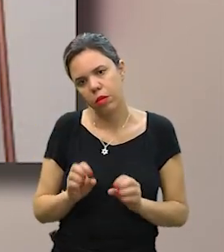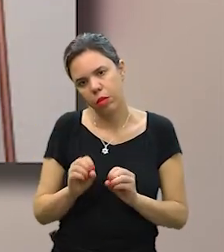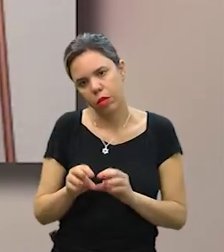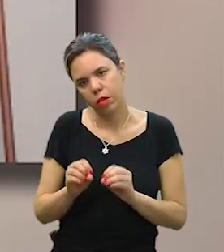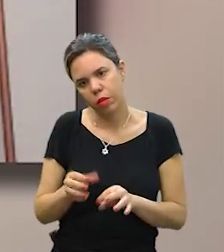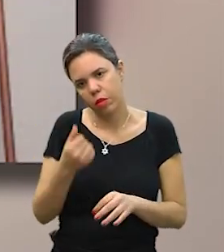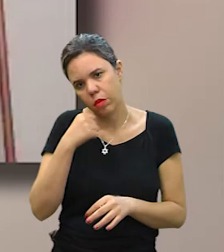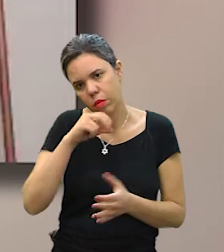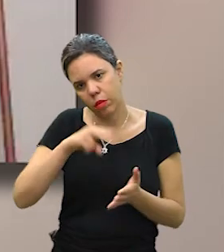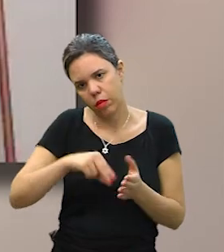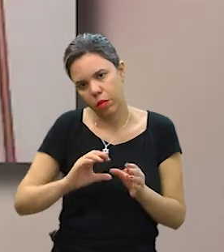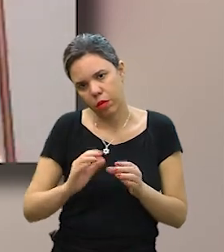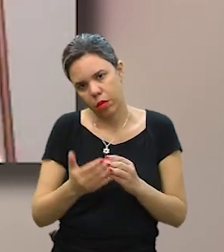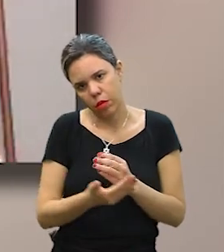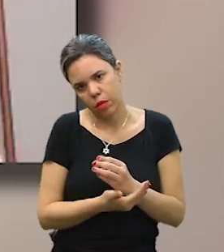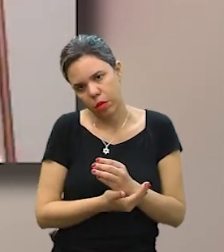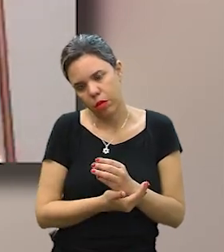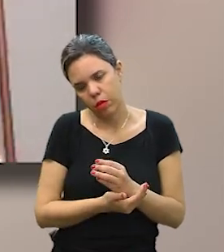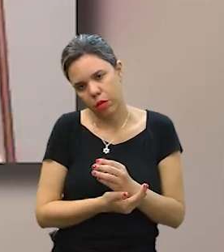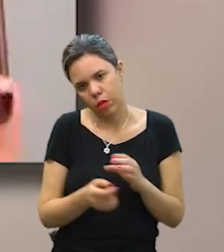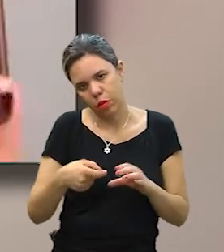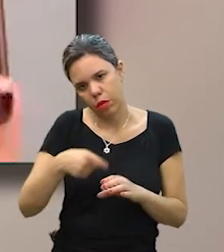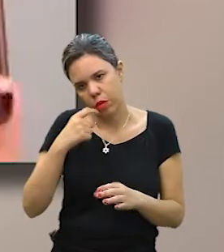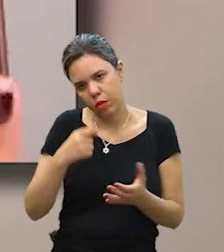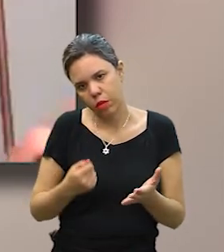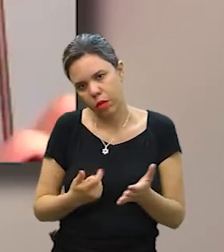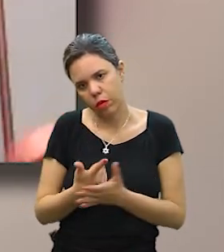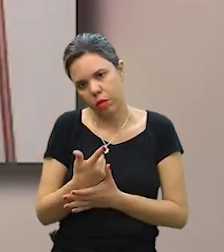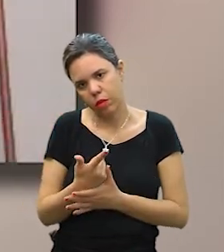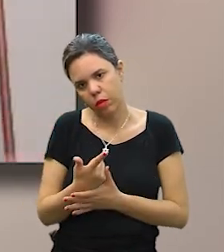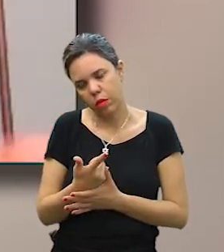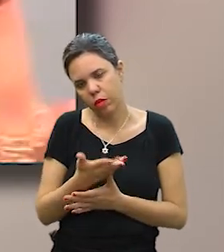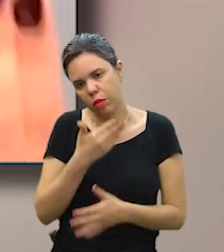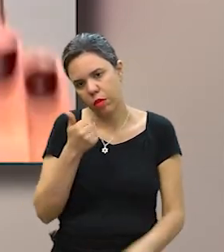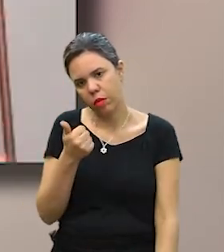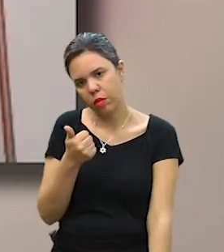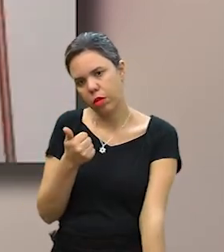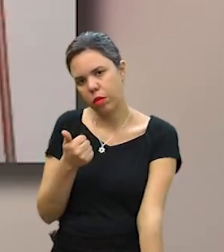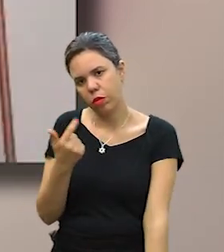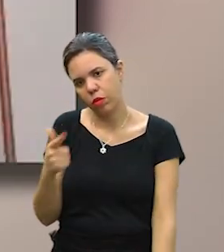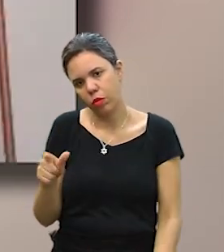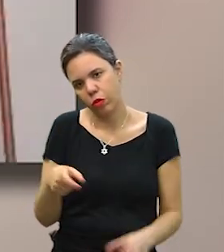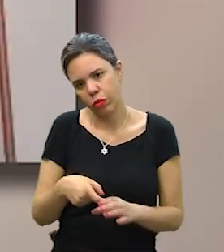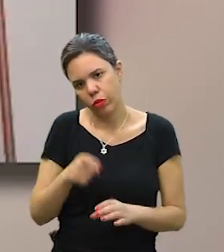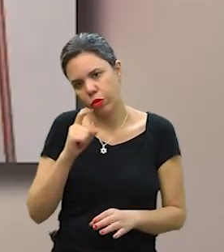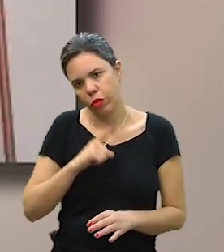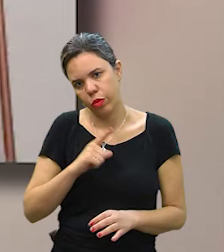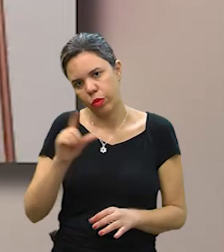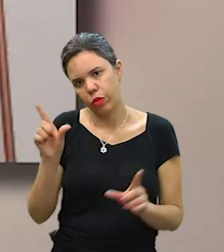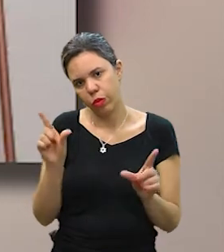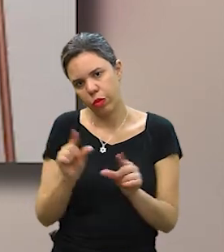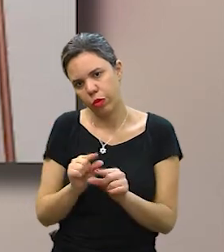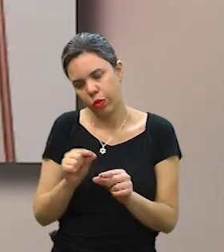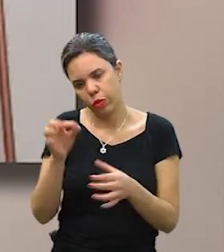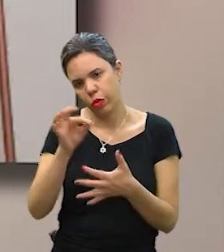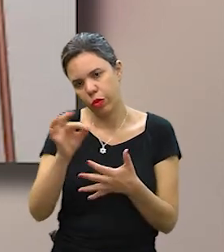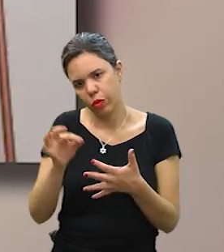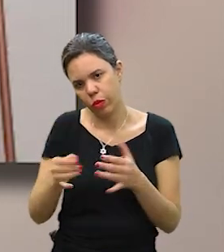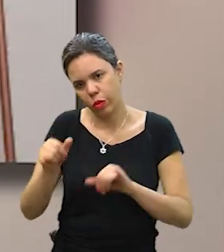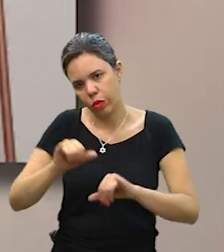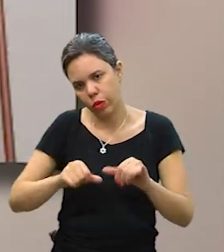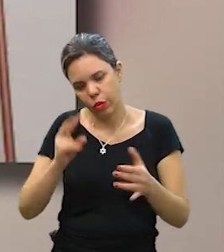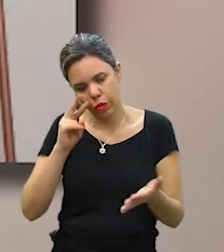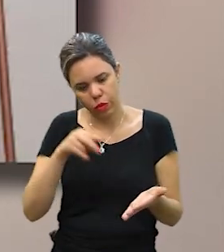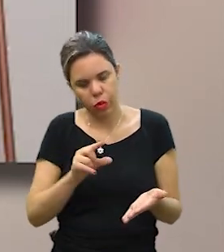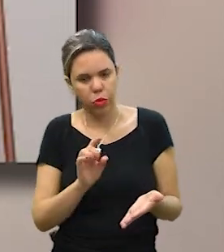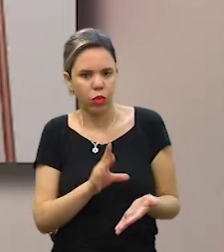eu ensino essa mamãe a ler o rótulo do iogurte que ela está comprando. Prefira aquele iogurte que tem menos ingrediente,